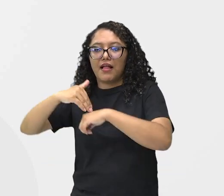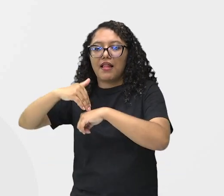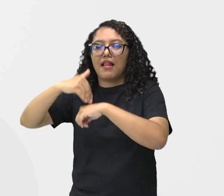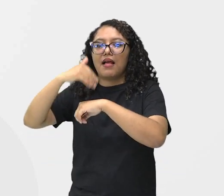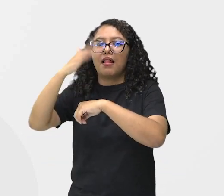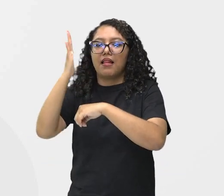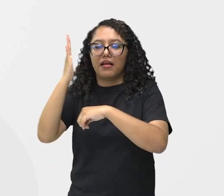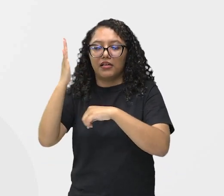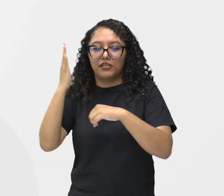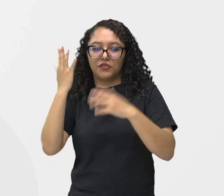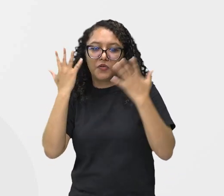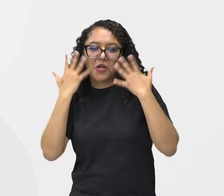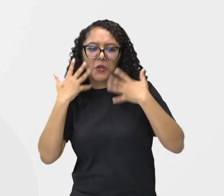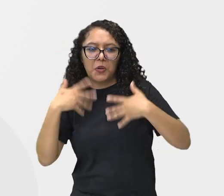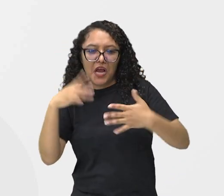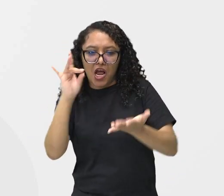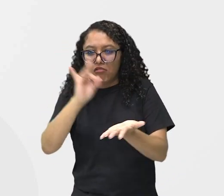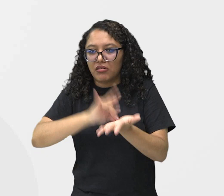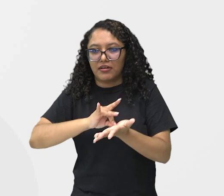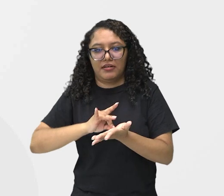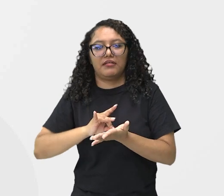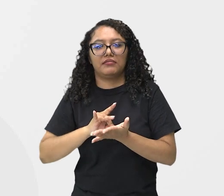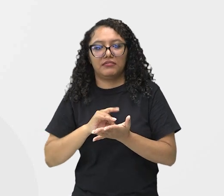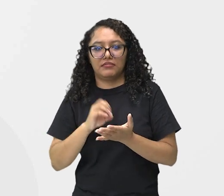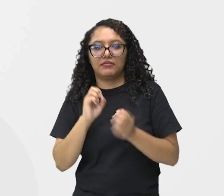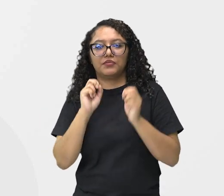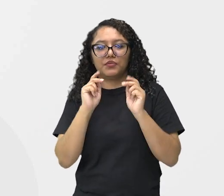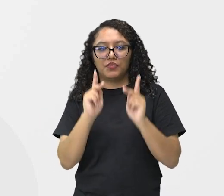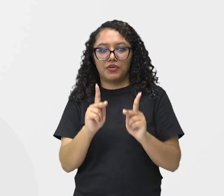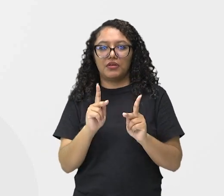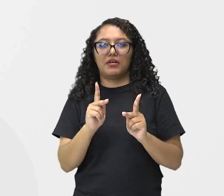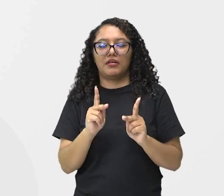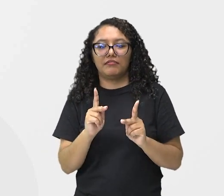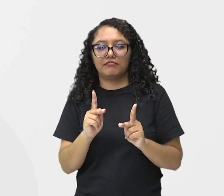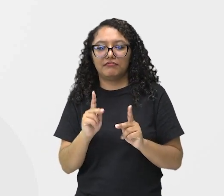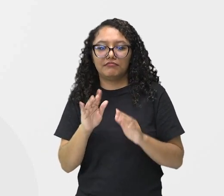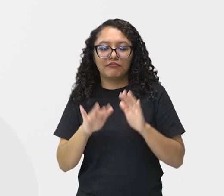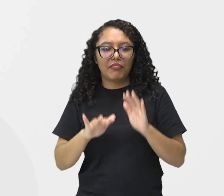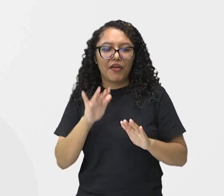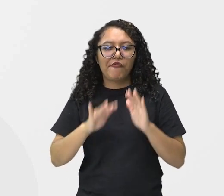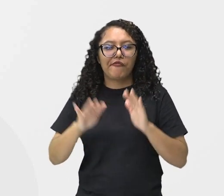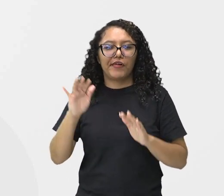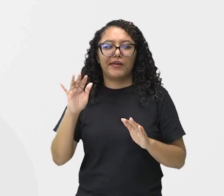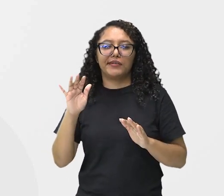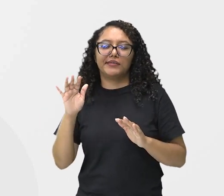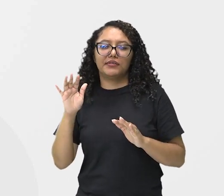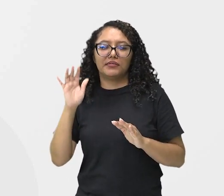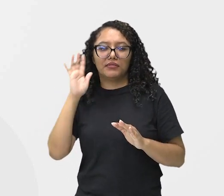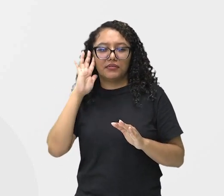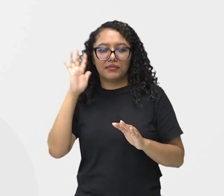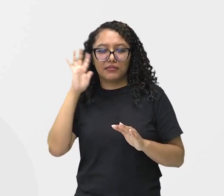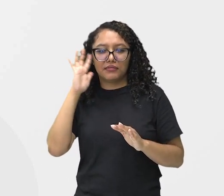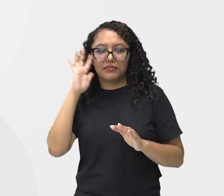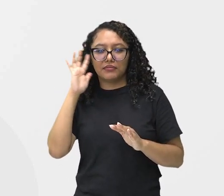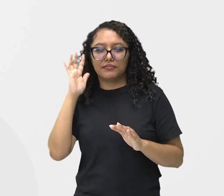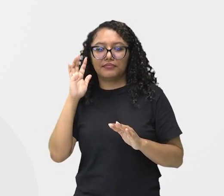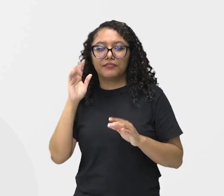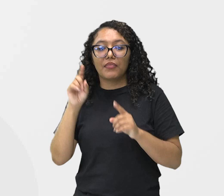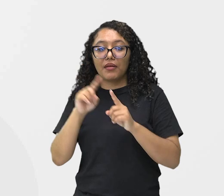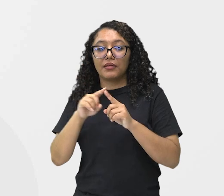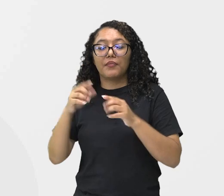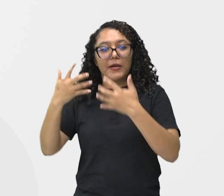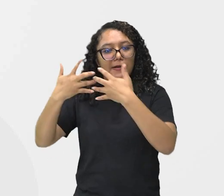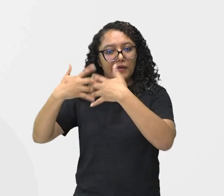sobrenatural, embora seja buscado de uma forma teórica e dentro de uma